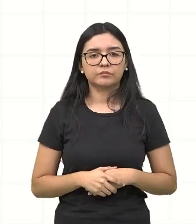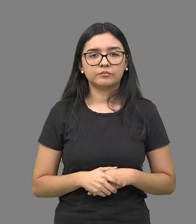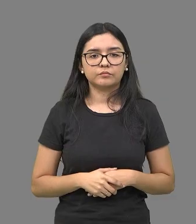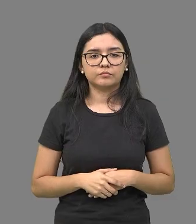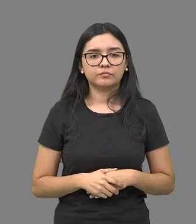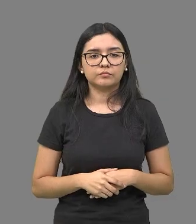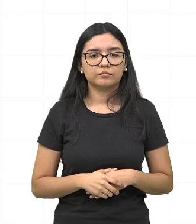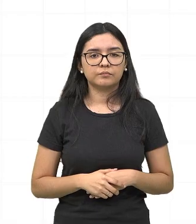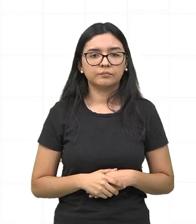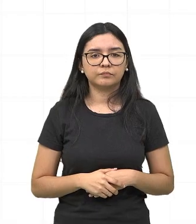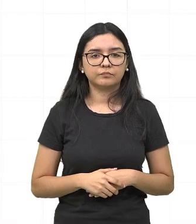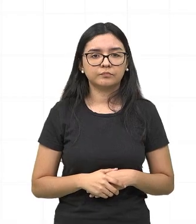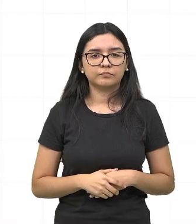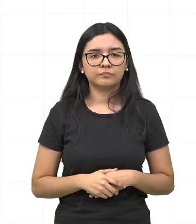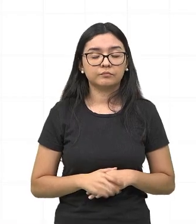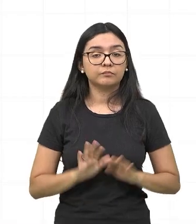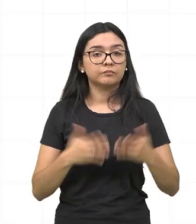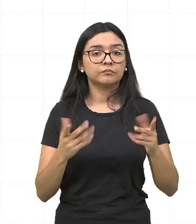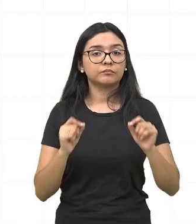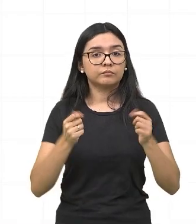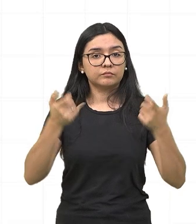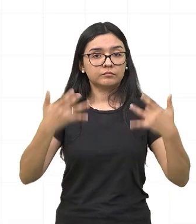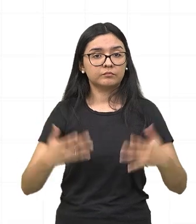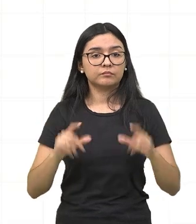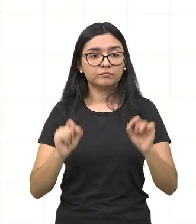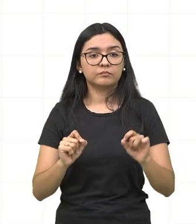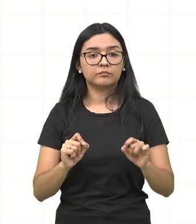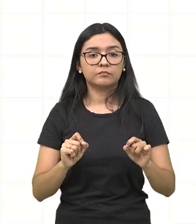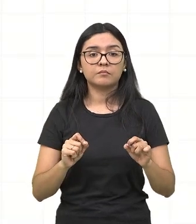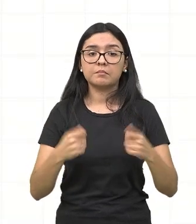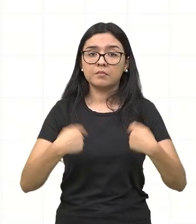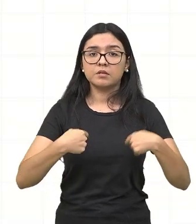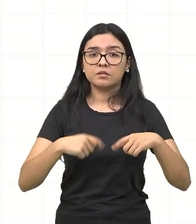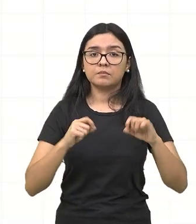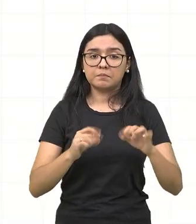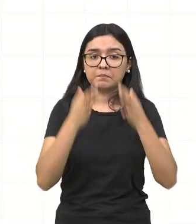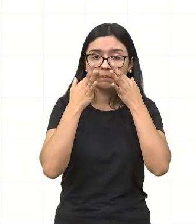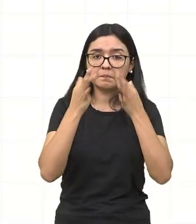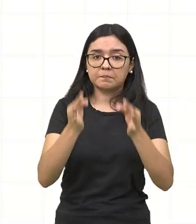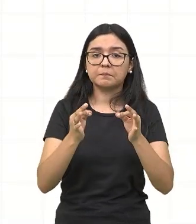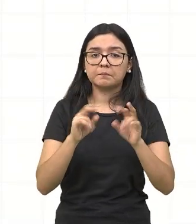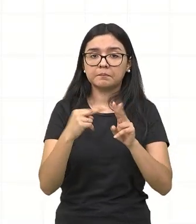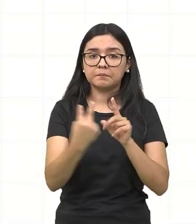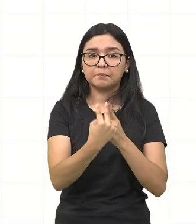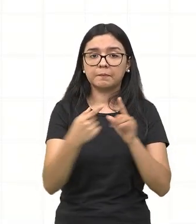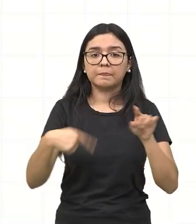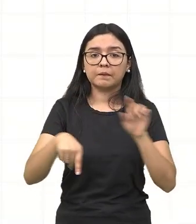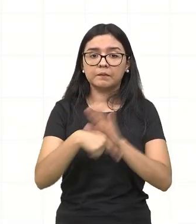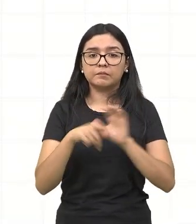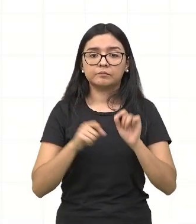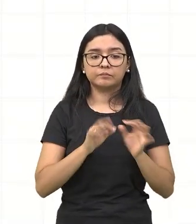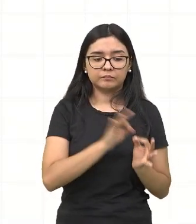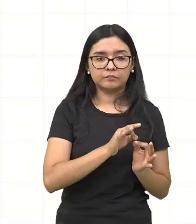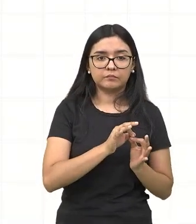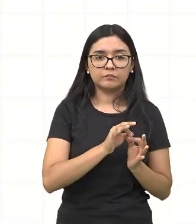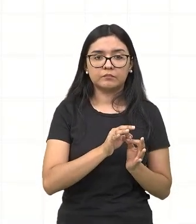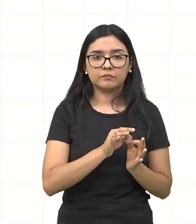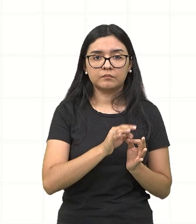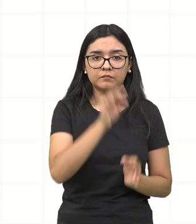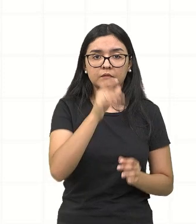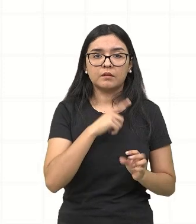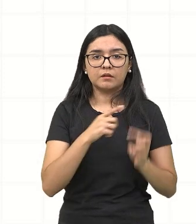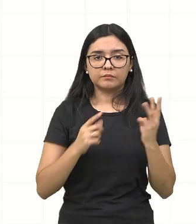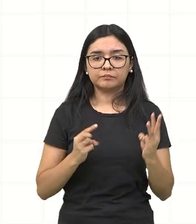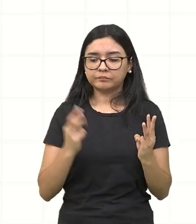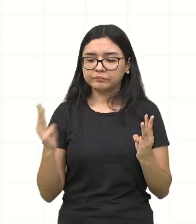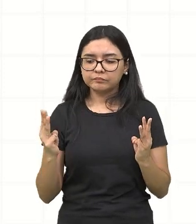tem nessa caixa? Então, dito isto, nós temos que ter essa percepção, né, que na lateral e uma lateral aqui nós temos 3,